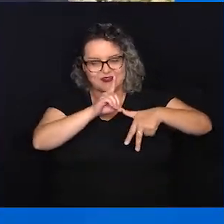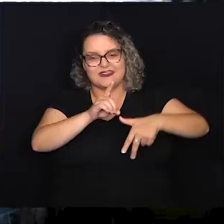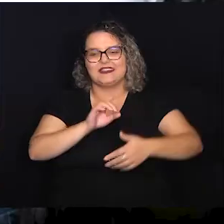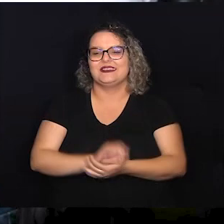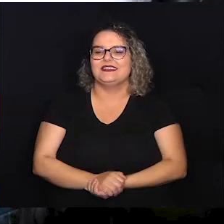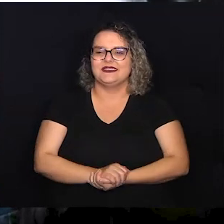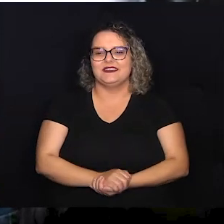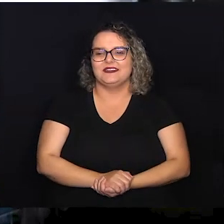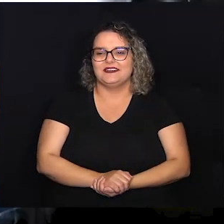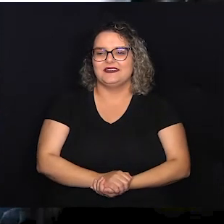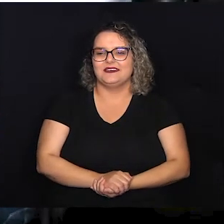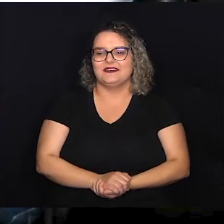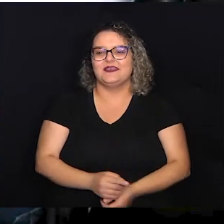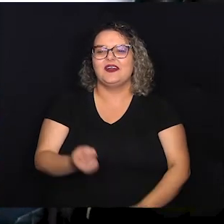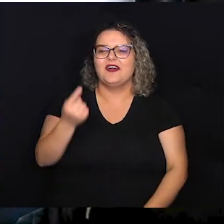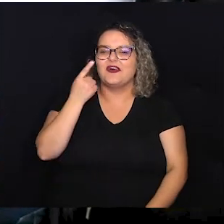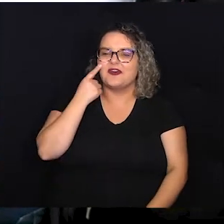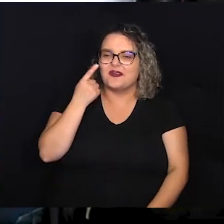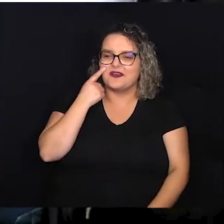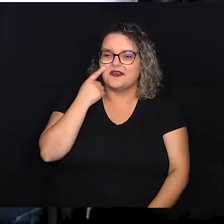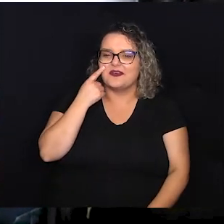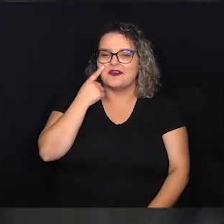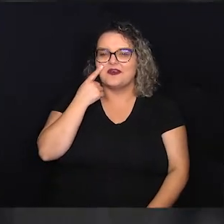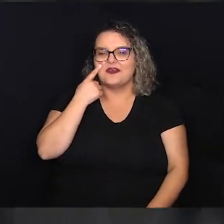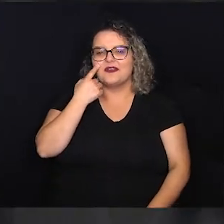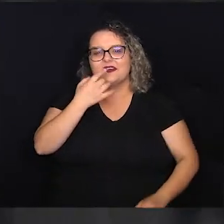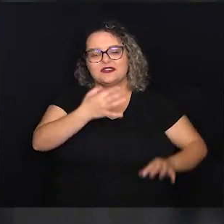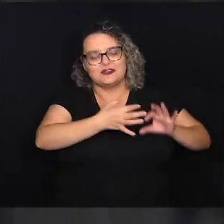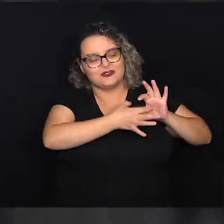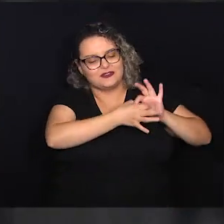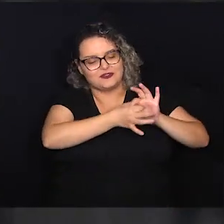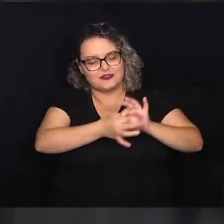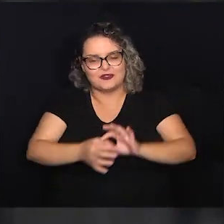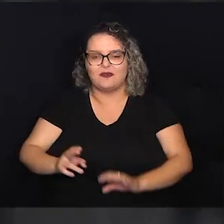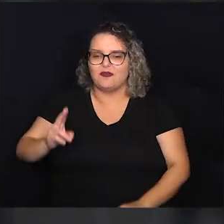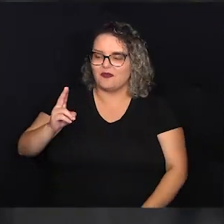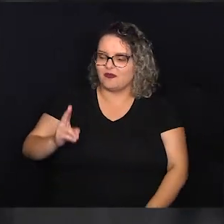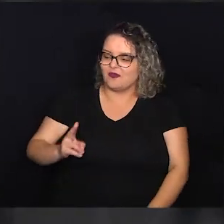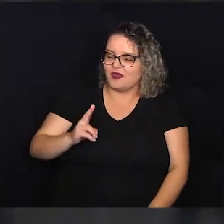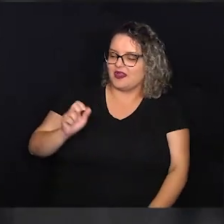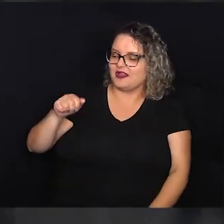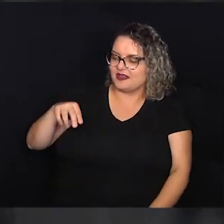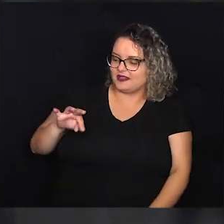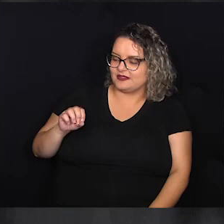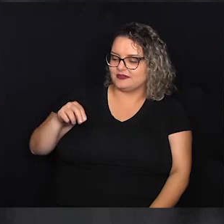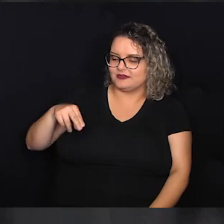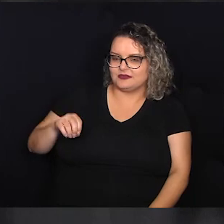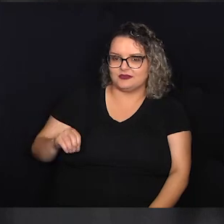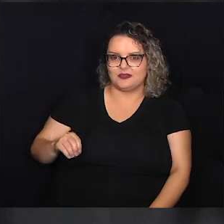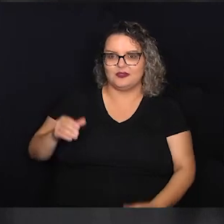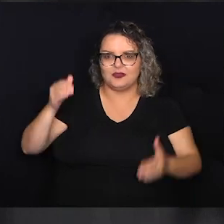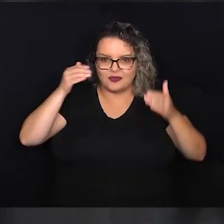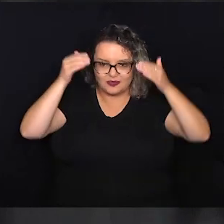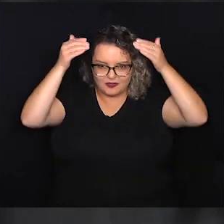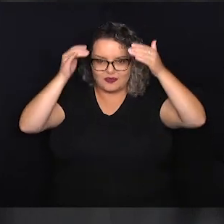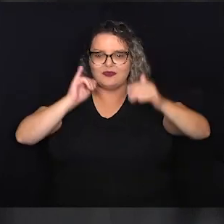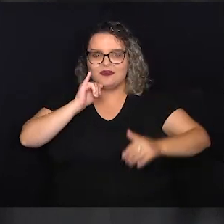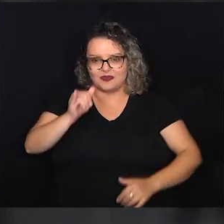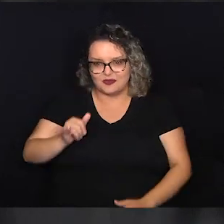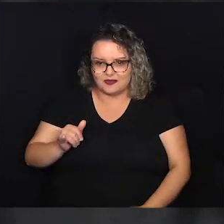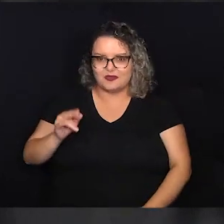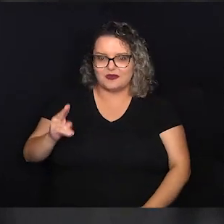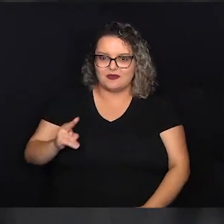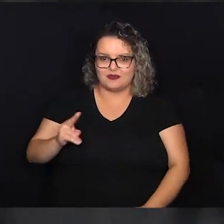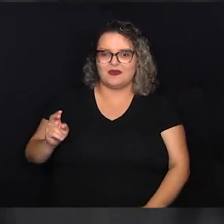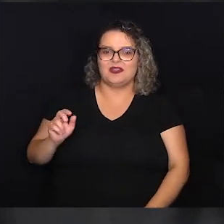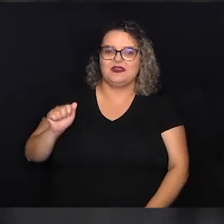Deus. Olha só que cadeia, né, Padre Antônio? O Papa fez menção do Padre Antônio e o Padre